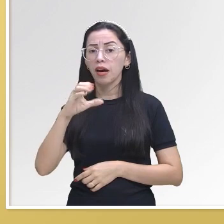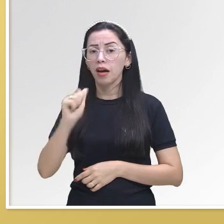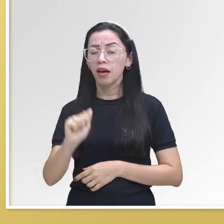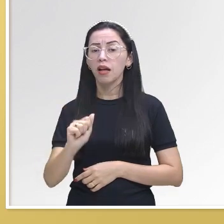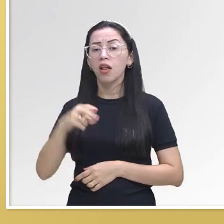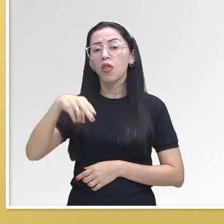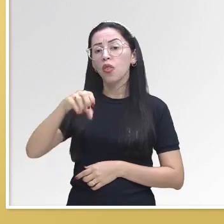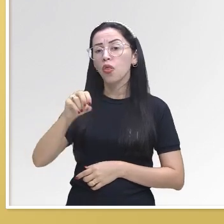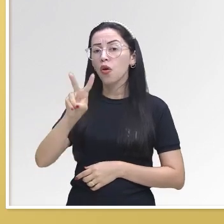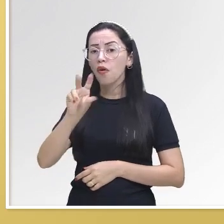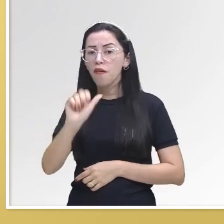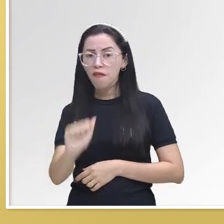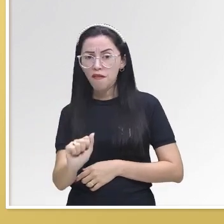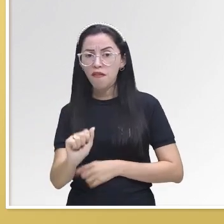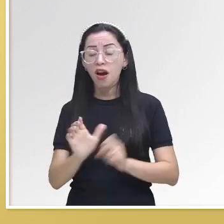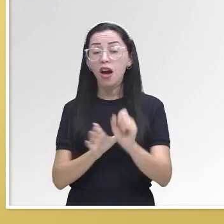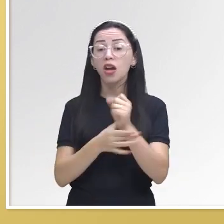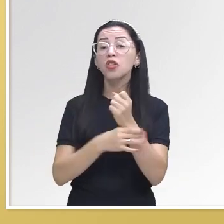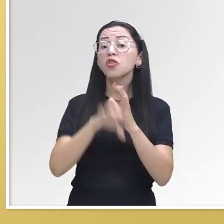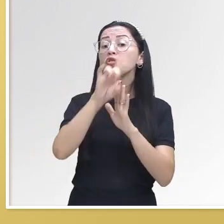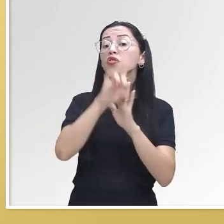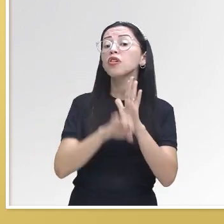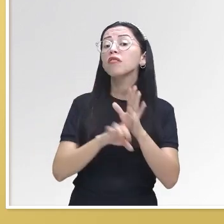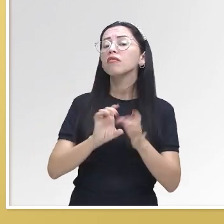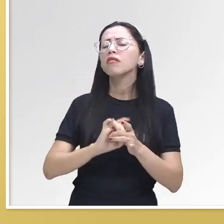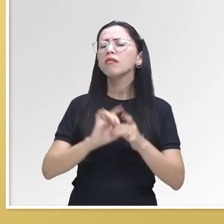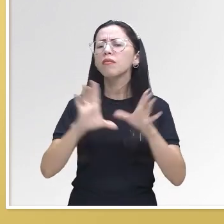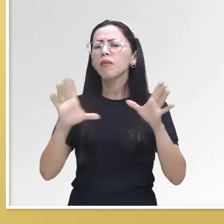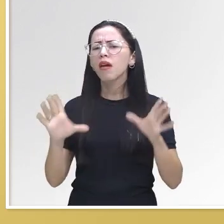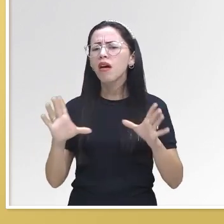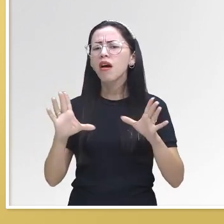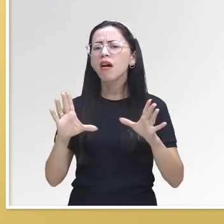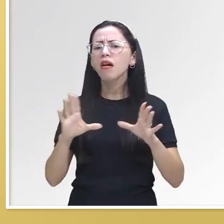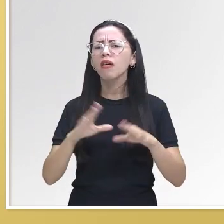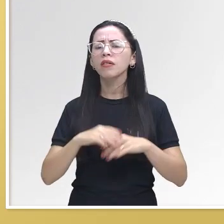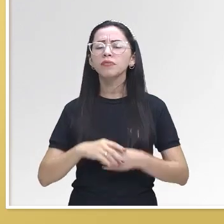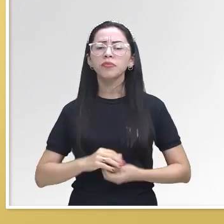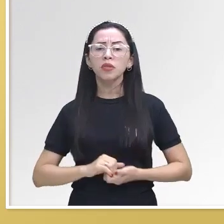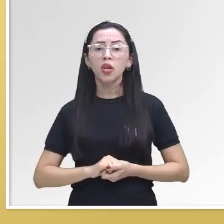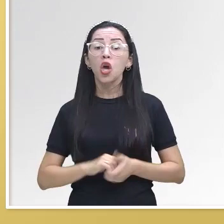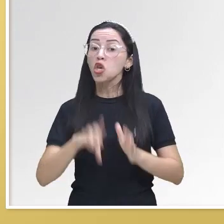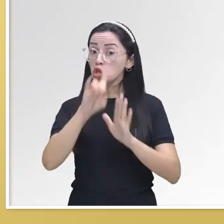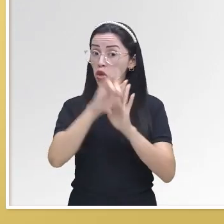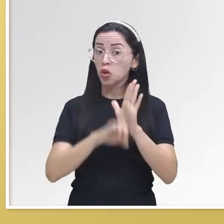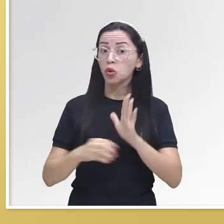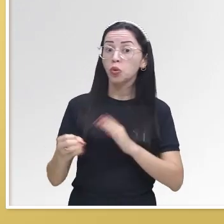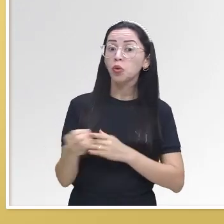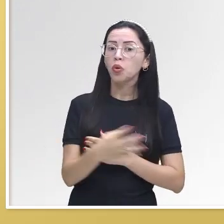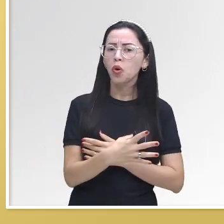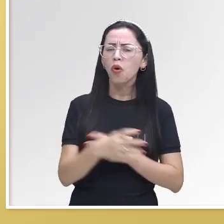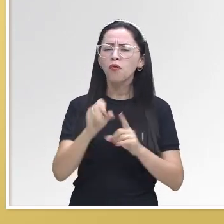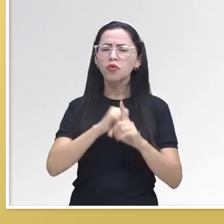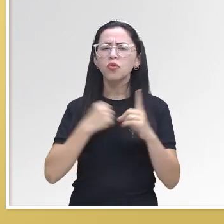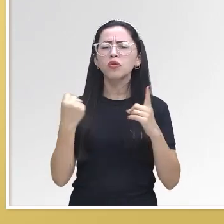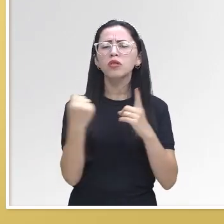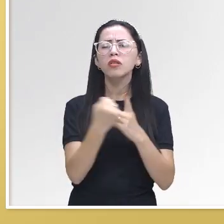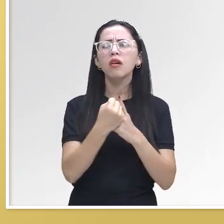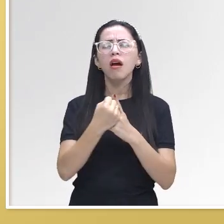garantia de direitos liberais clássicos, mais direitos novos, sociais, econômicos,